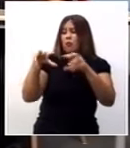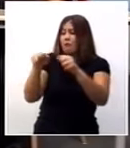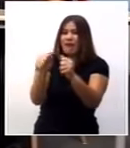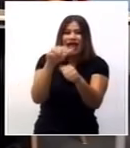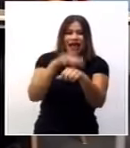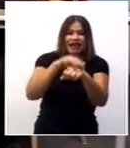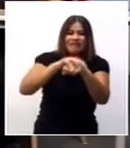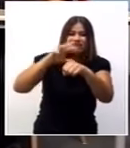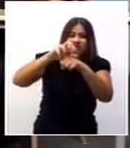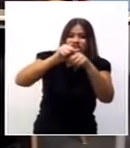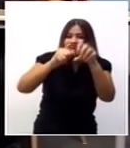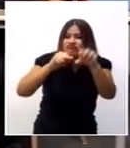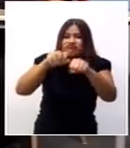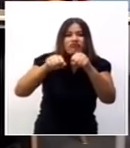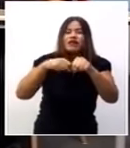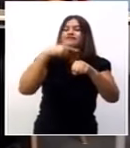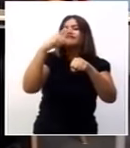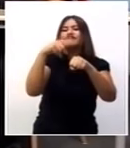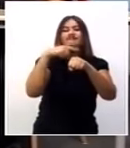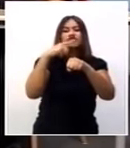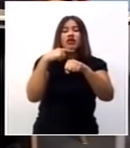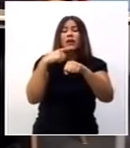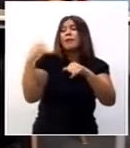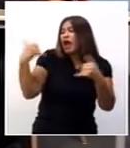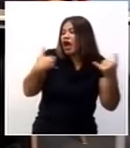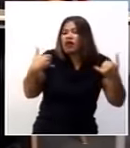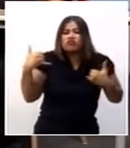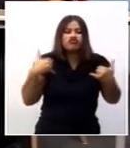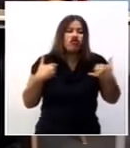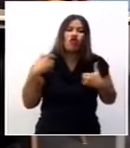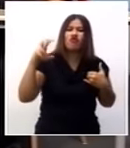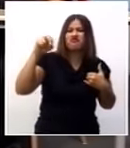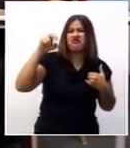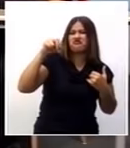sabe que existe. As músicas, as lendas, sim, a própria